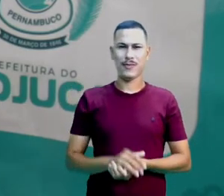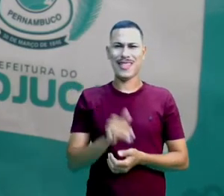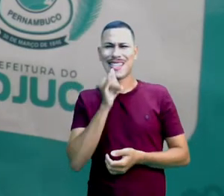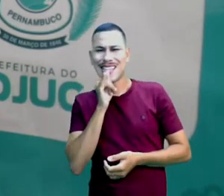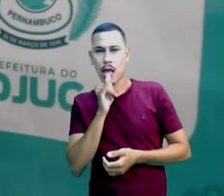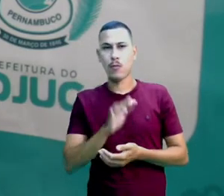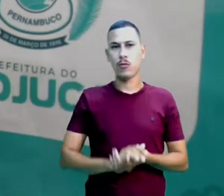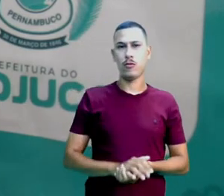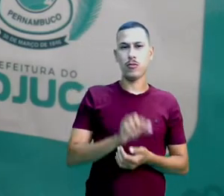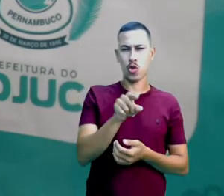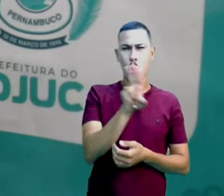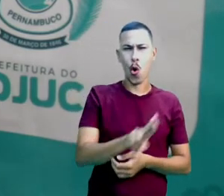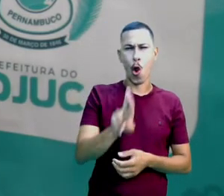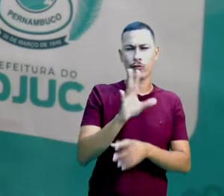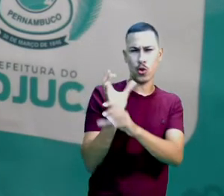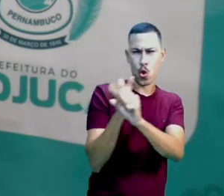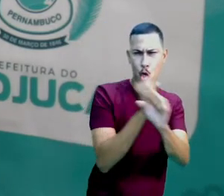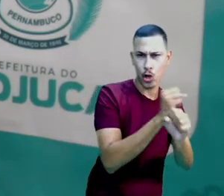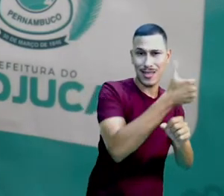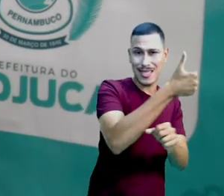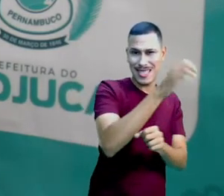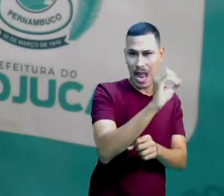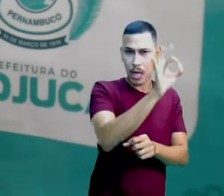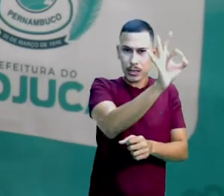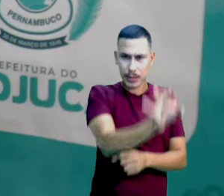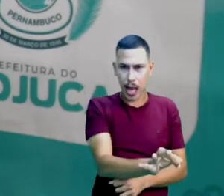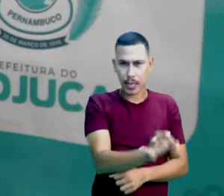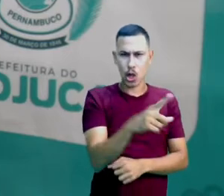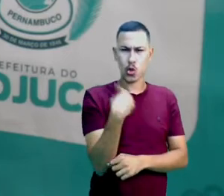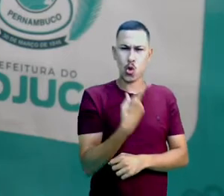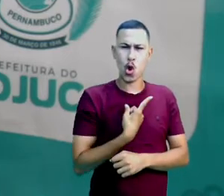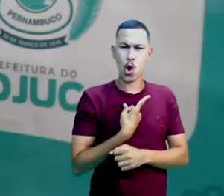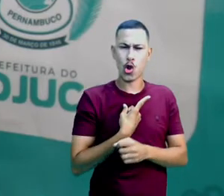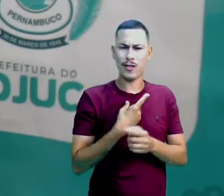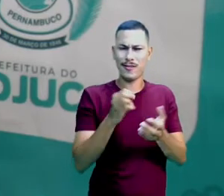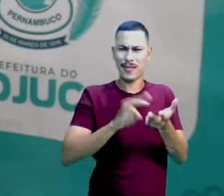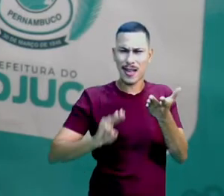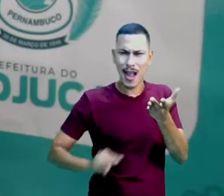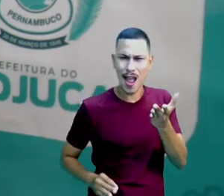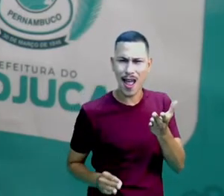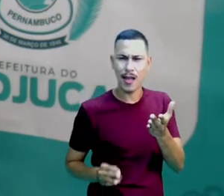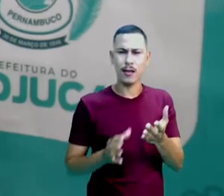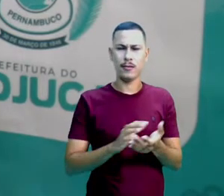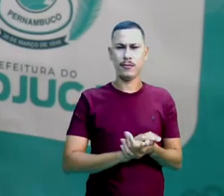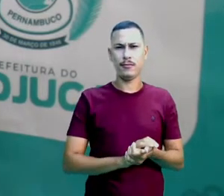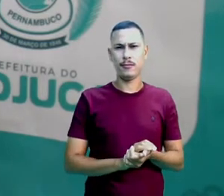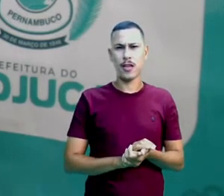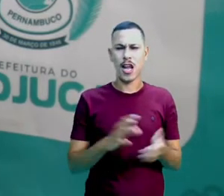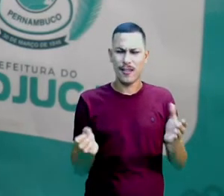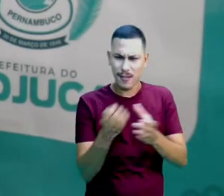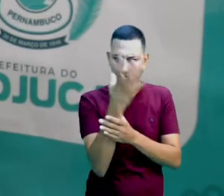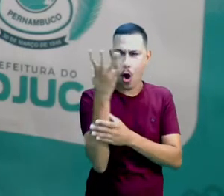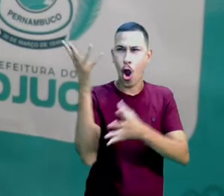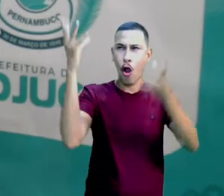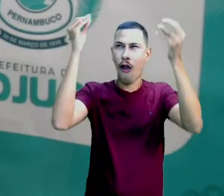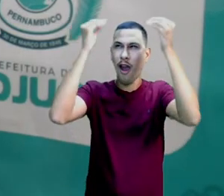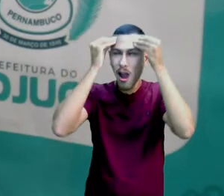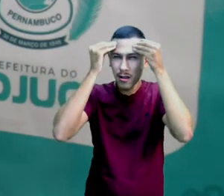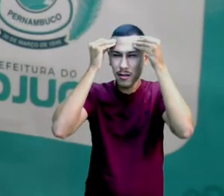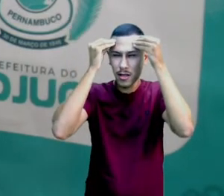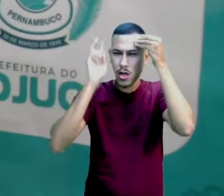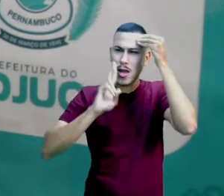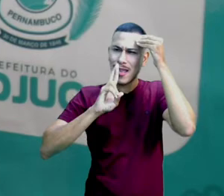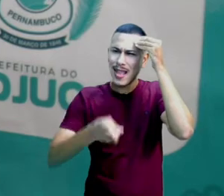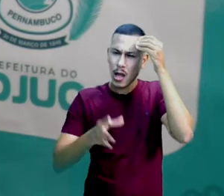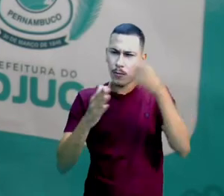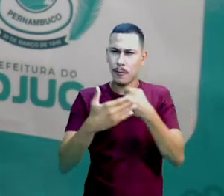por 10, que as contas são exatas, a gente vai criando estratégia na nossa mente que possibilite o